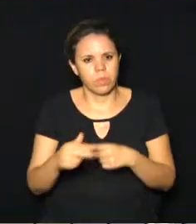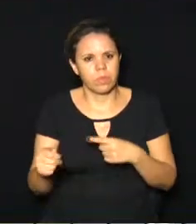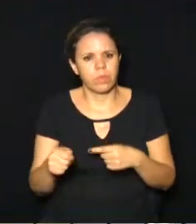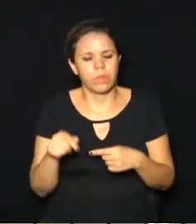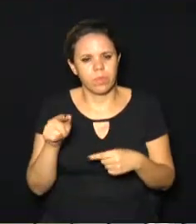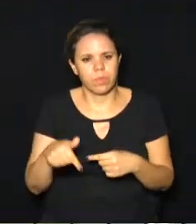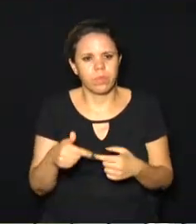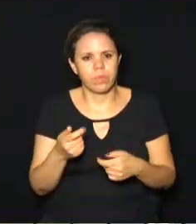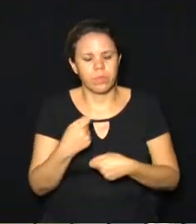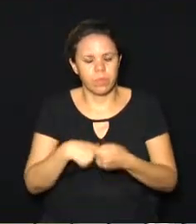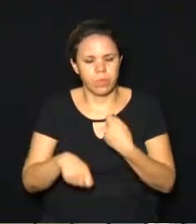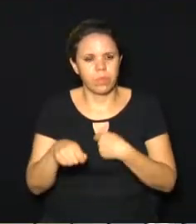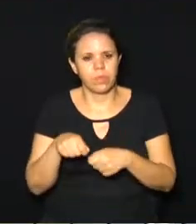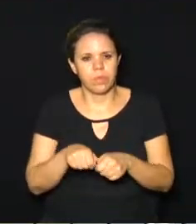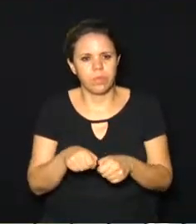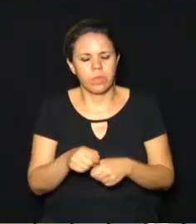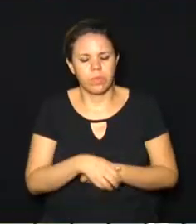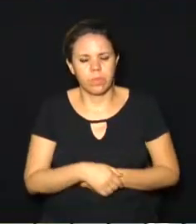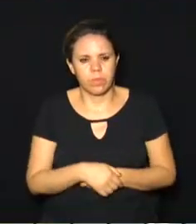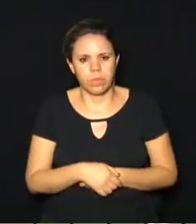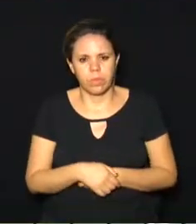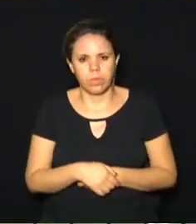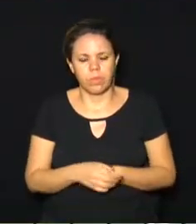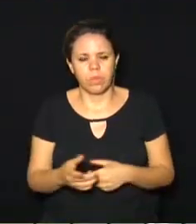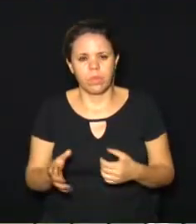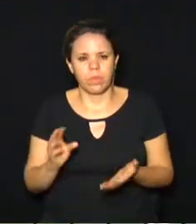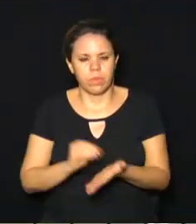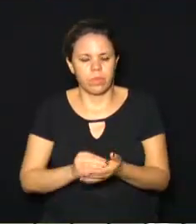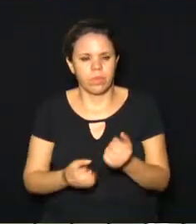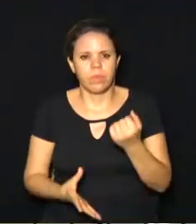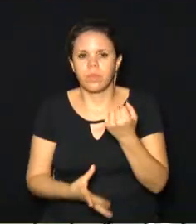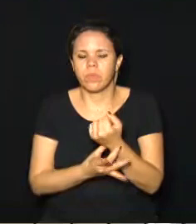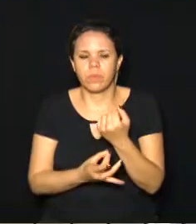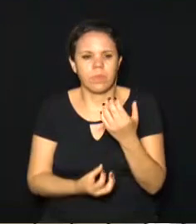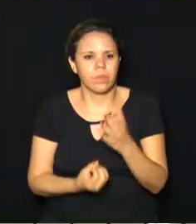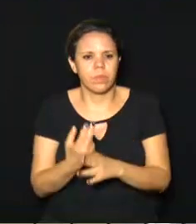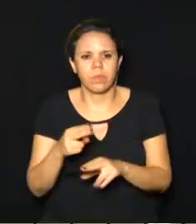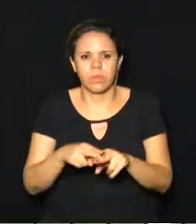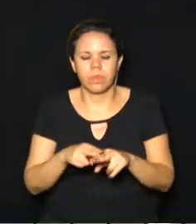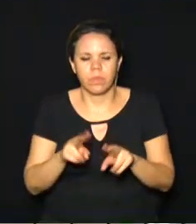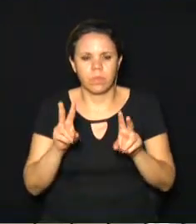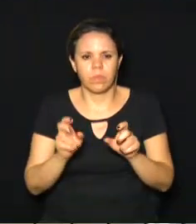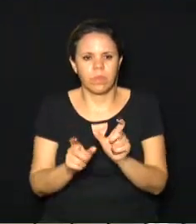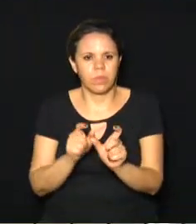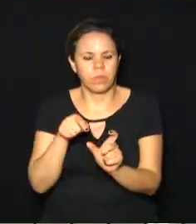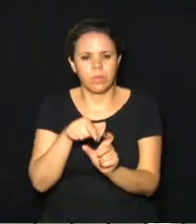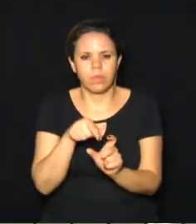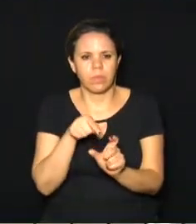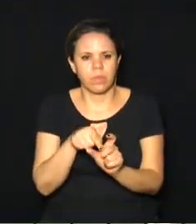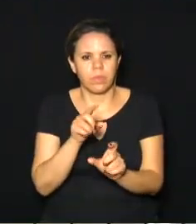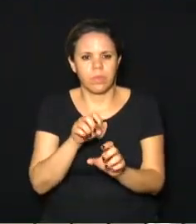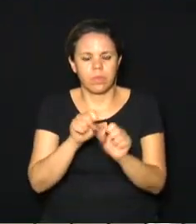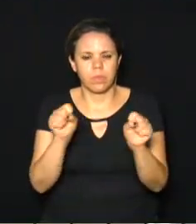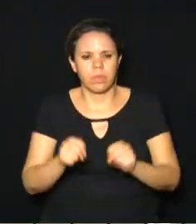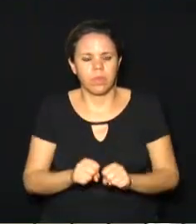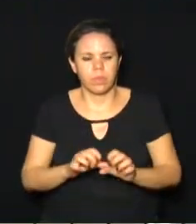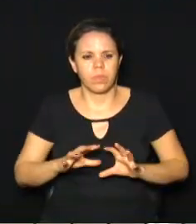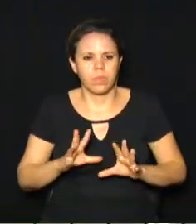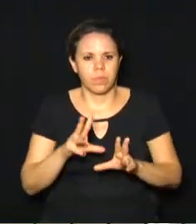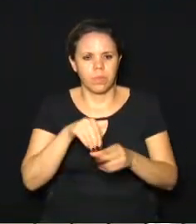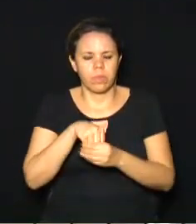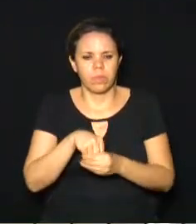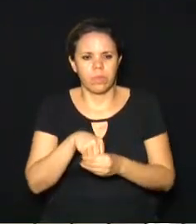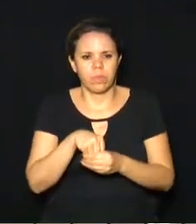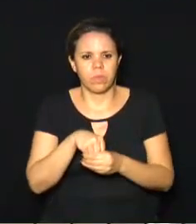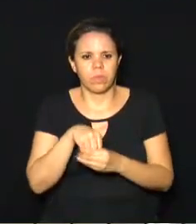de vista administrativo essa insegurança gerada com esse termo colocado no ponto de todos os servidores da